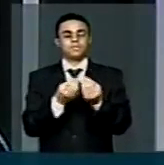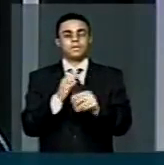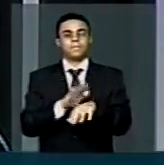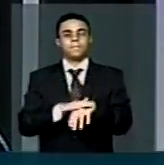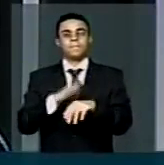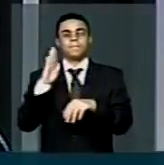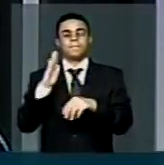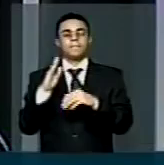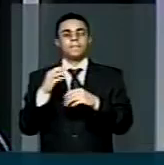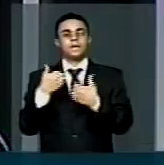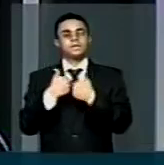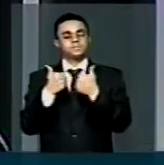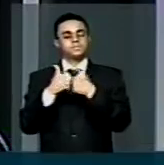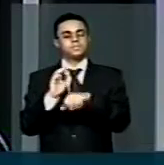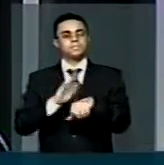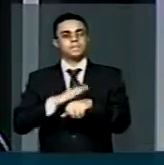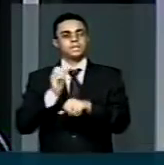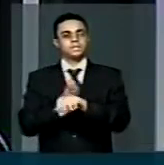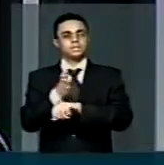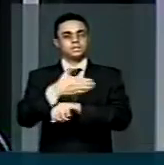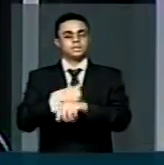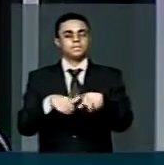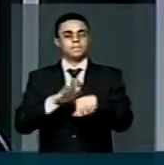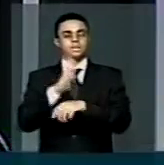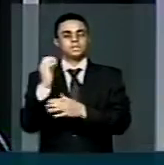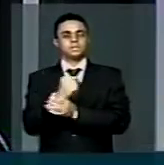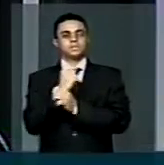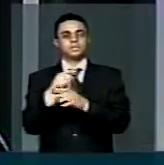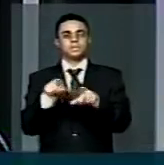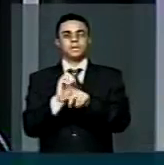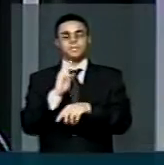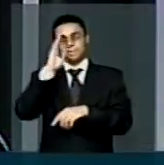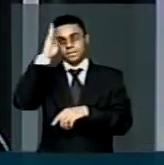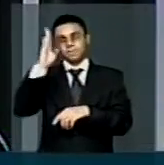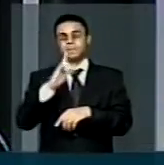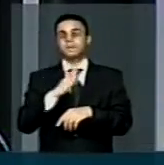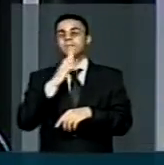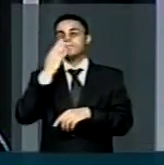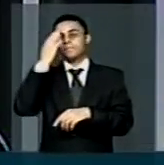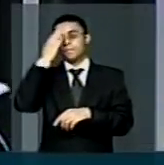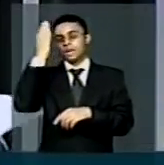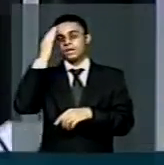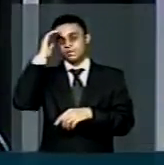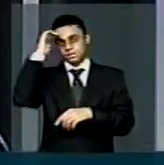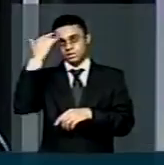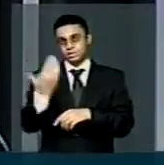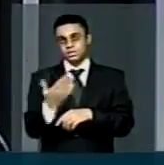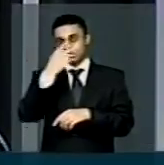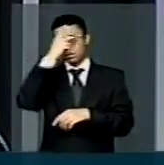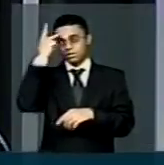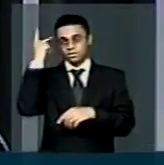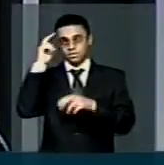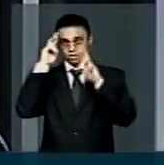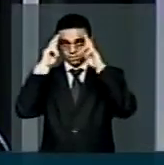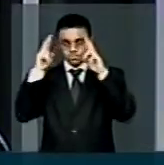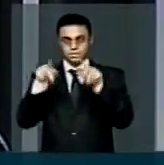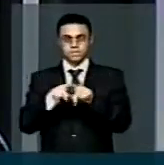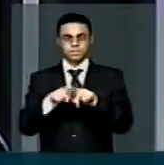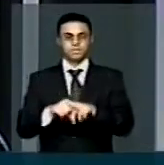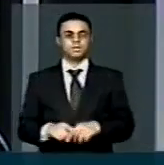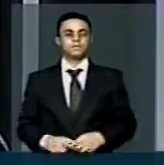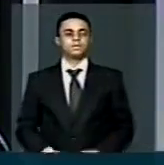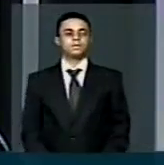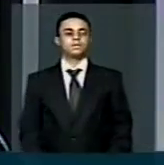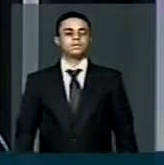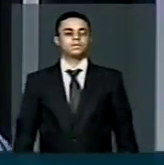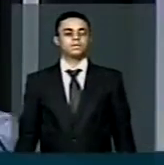mais acessibilidade, mais segurança e principalmente com mais dignidade e respeito pelas pessoas. Deputado, uma parte, por favor. Vossa